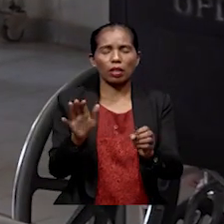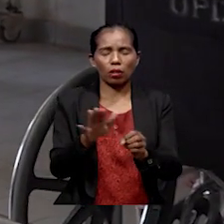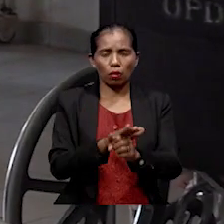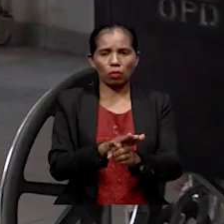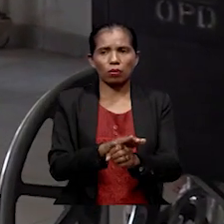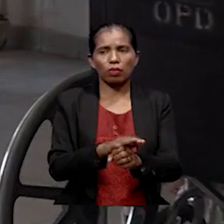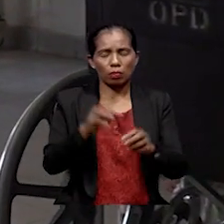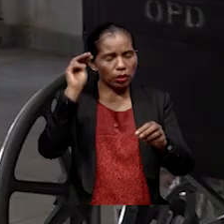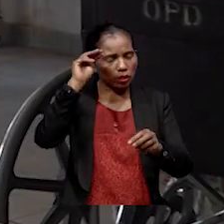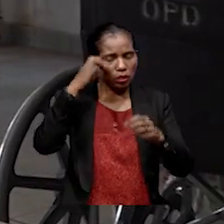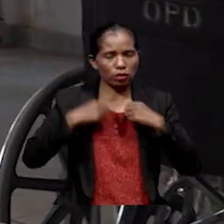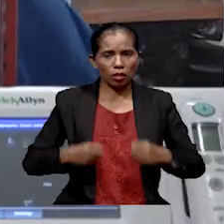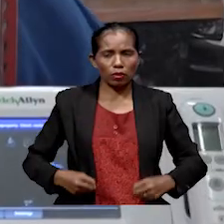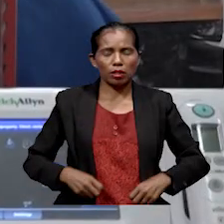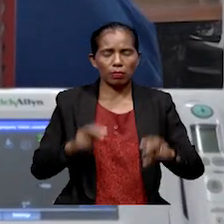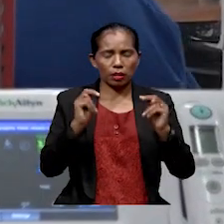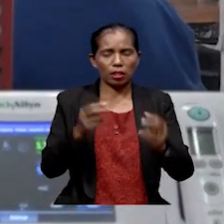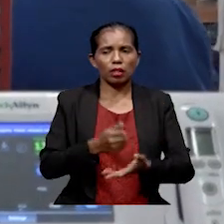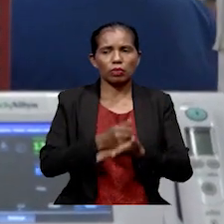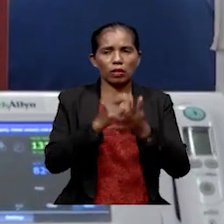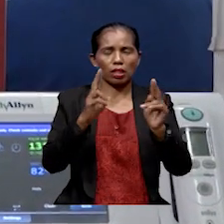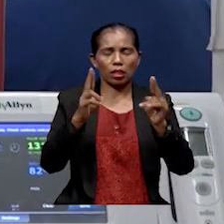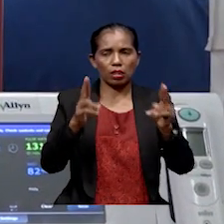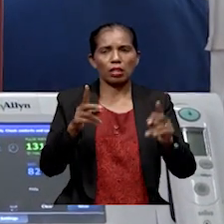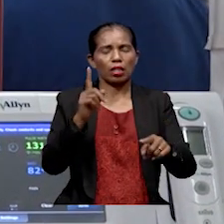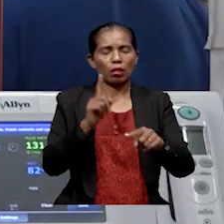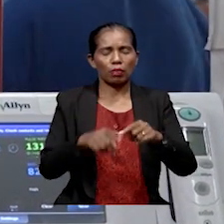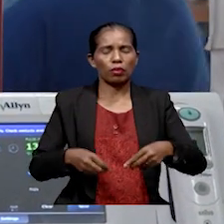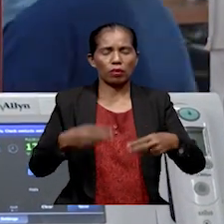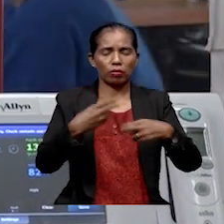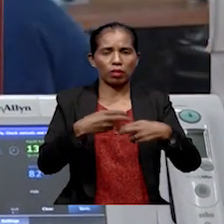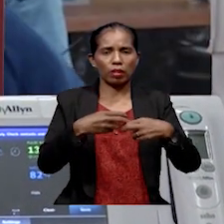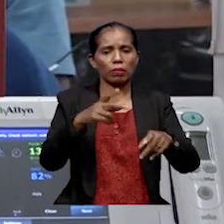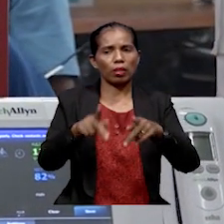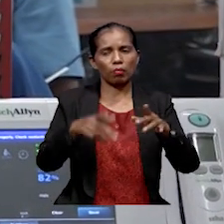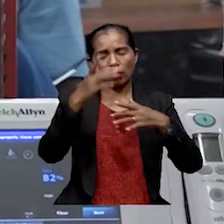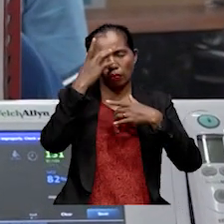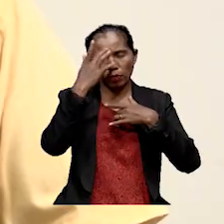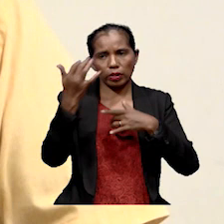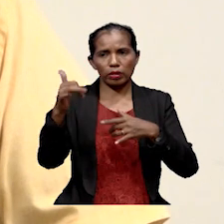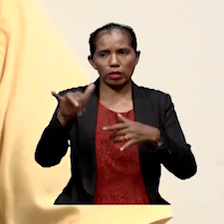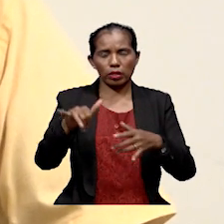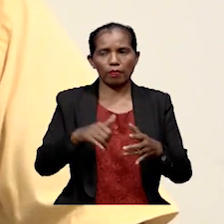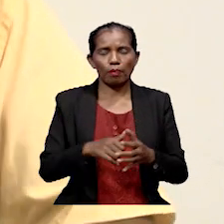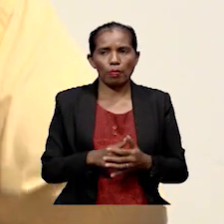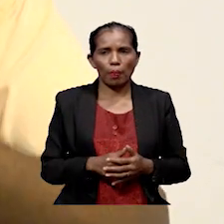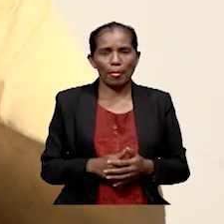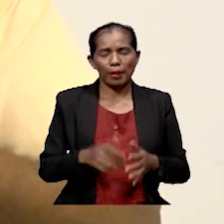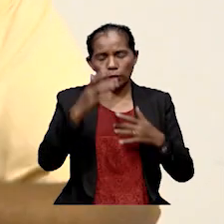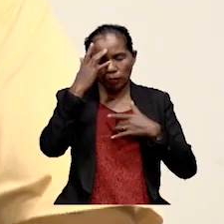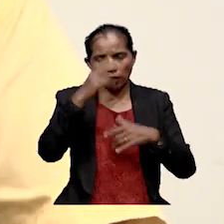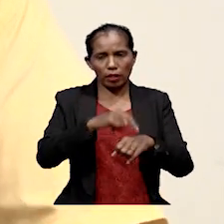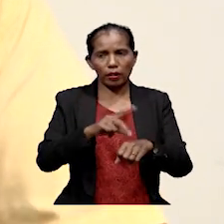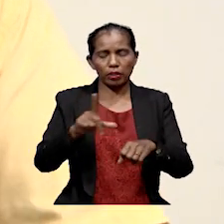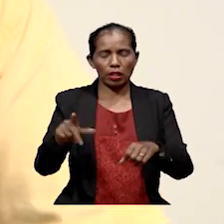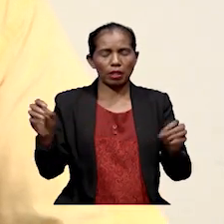Saúde precisa resolver urgente, não é labela implica ba paciente sira. O Hospital Nacional de Vemaca lá seguro vai